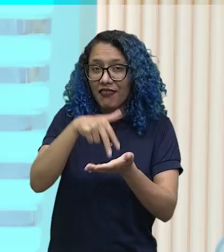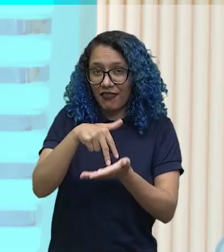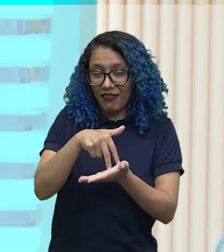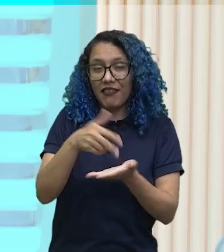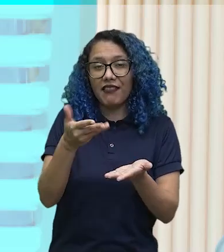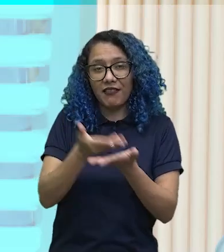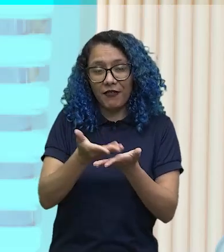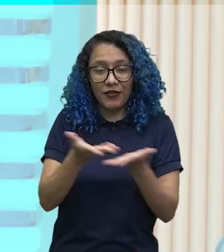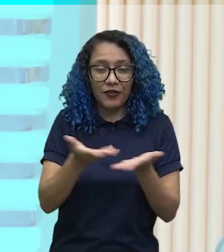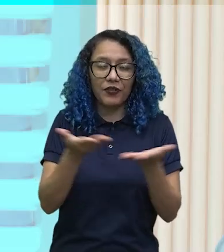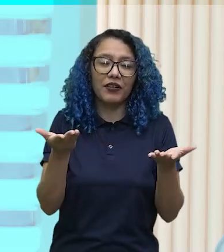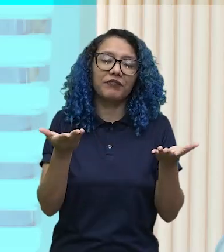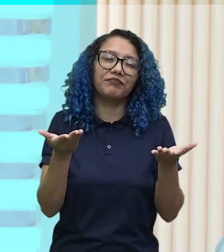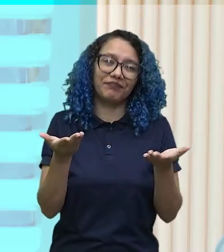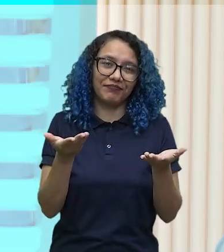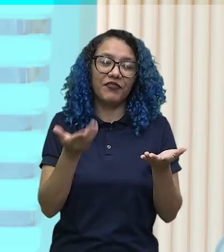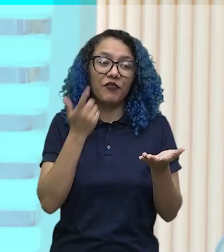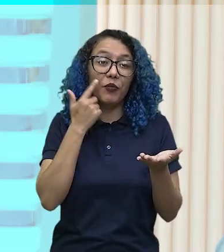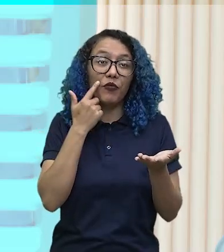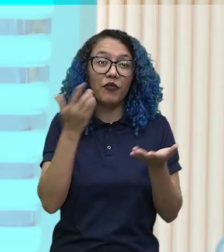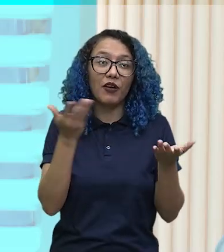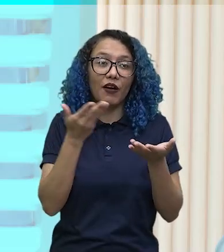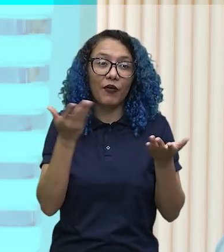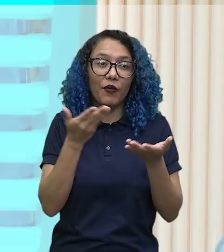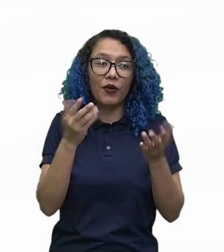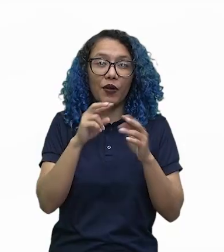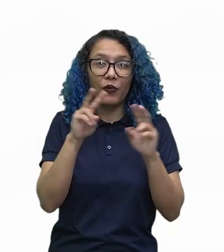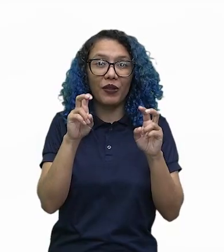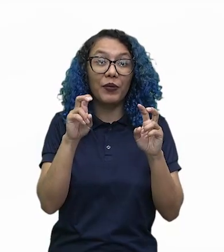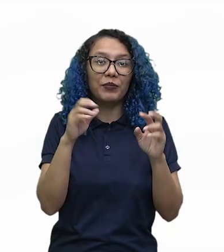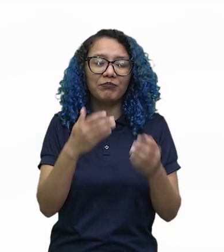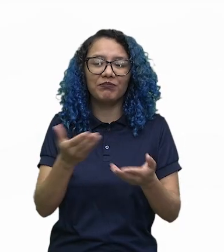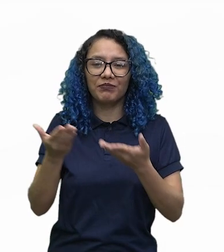aula. Vamos ver o nosso objeto de conhecimento?